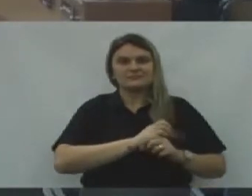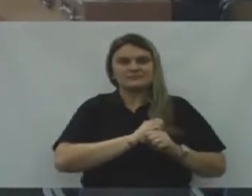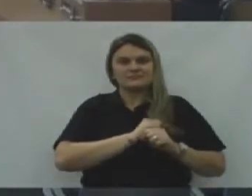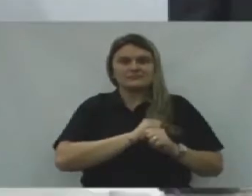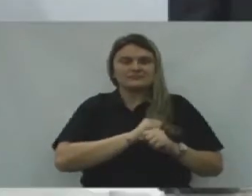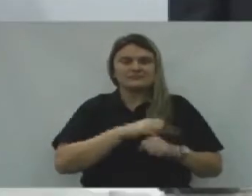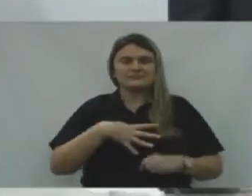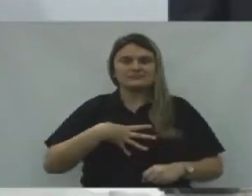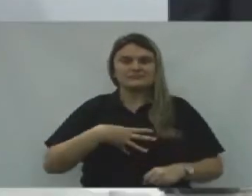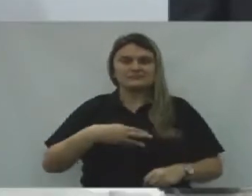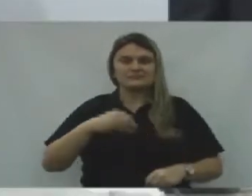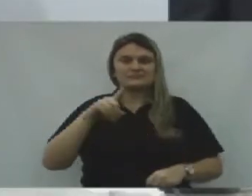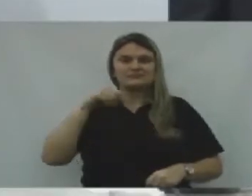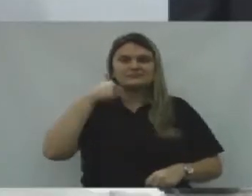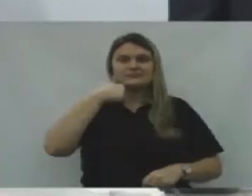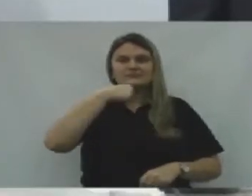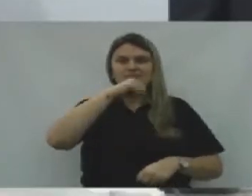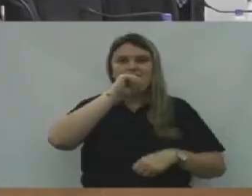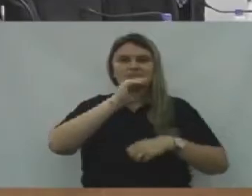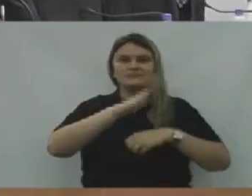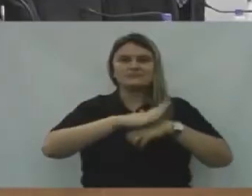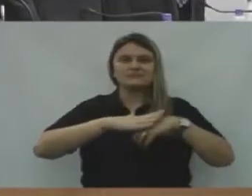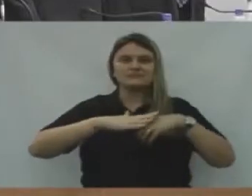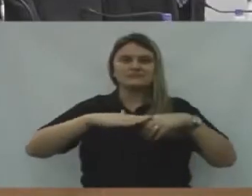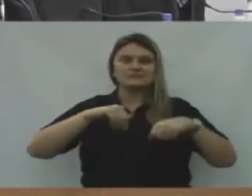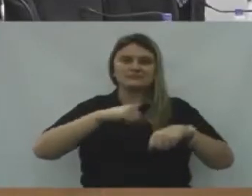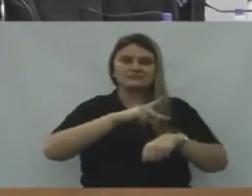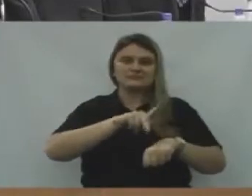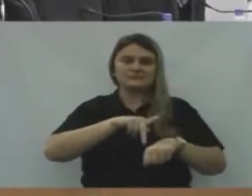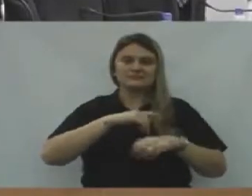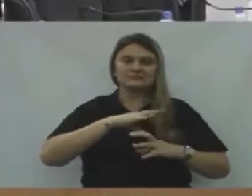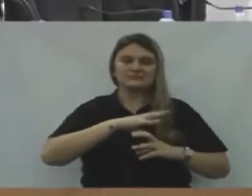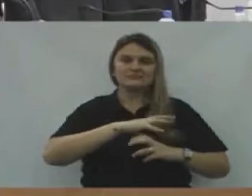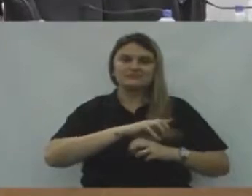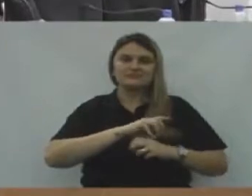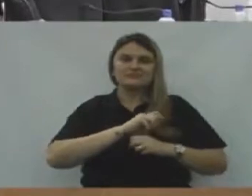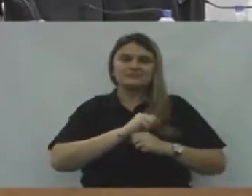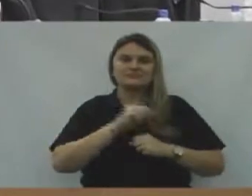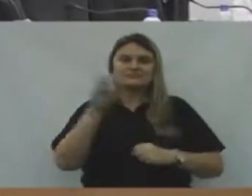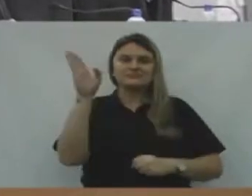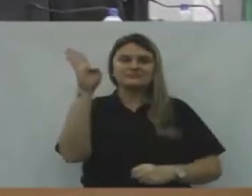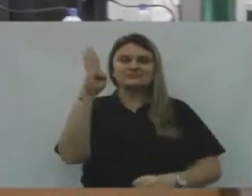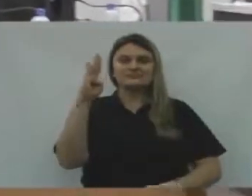Dos filhos desses sonhos, As mães gentil, pátria amada, Brasil.